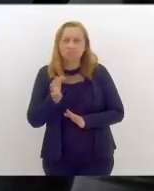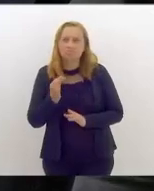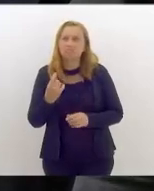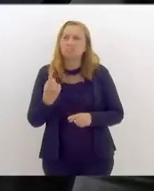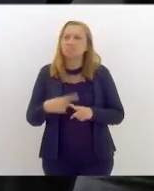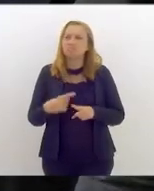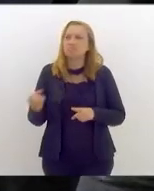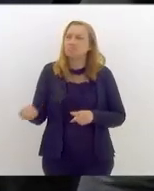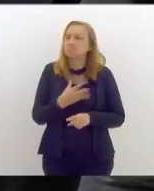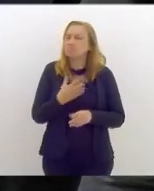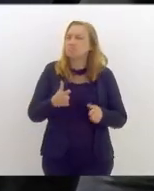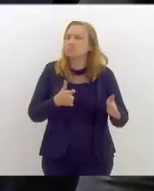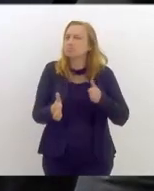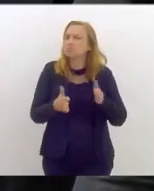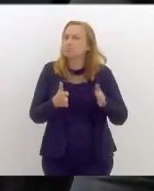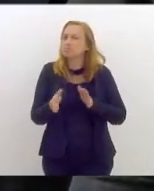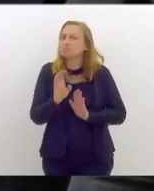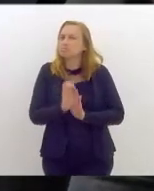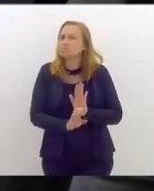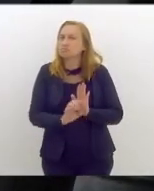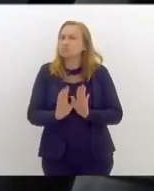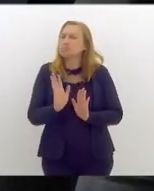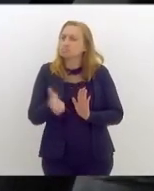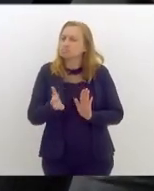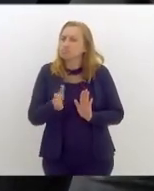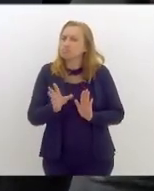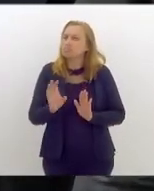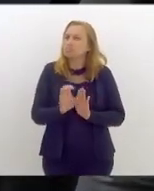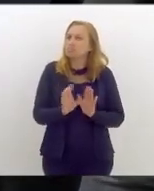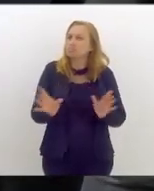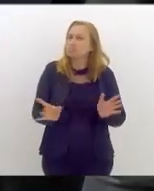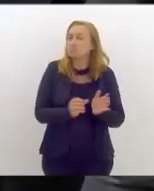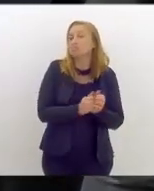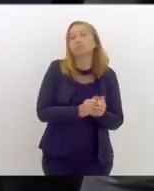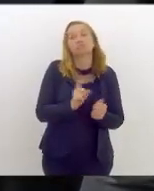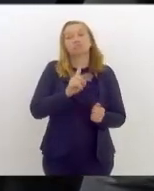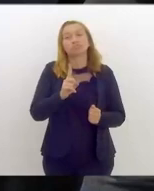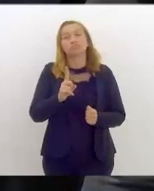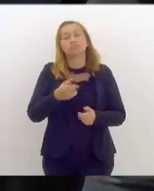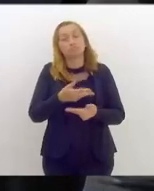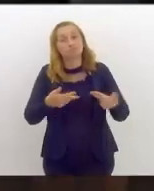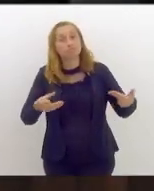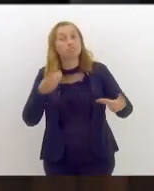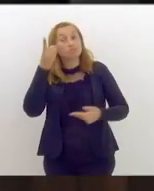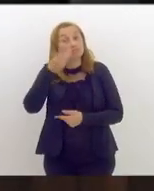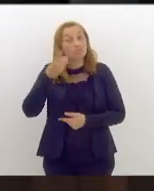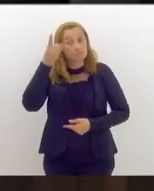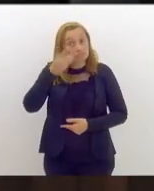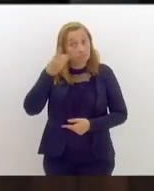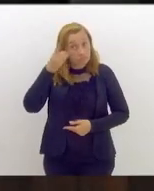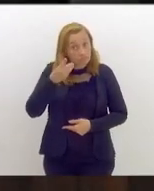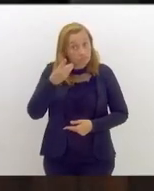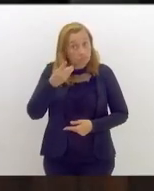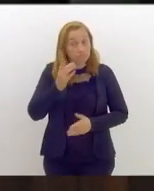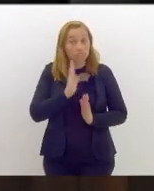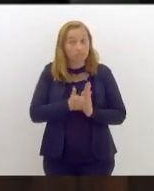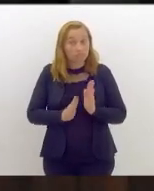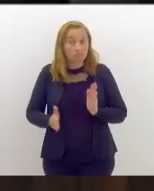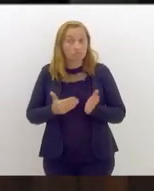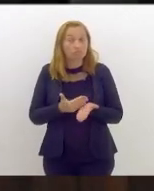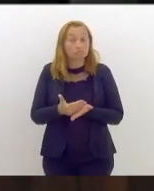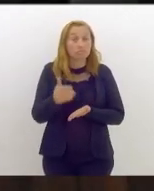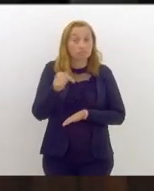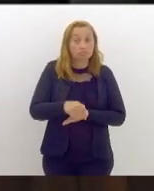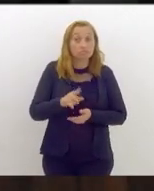prazo para emendas porque houve porque ele foi inventado Quando entrou em palco não mas que é muito Deputados foi uma questão de ordem do início